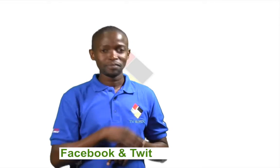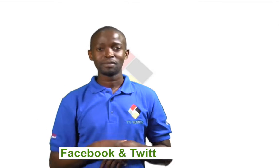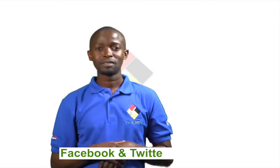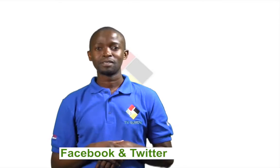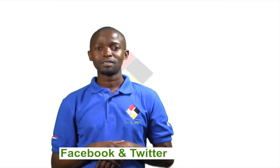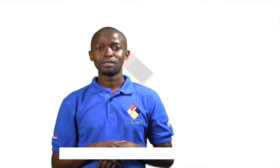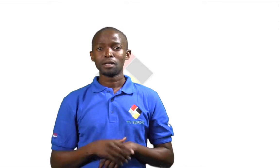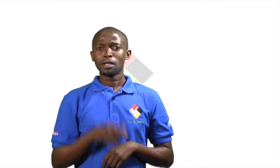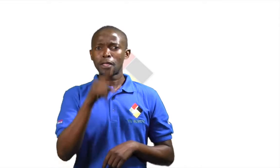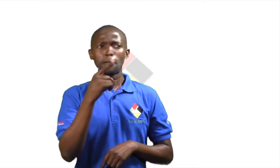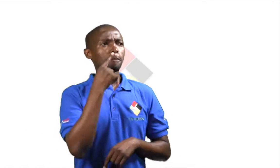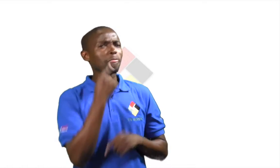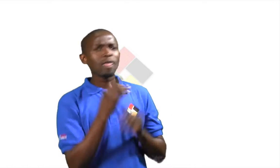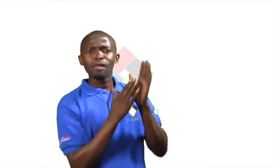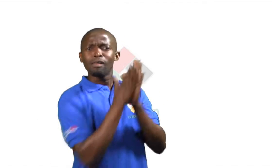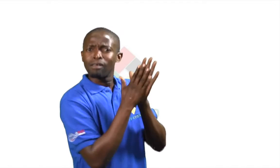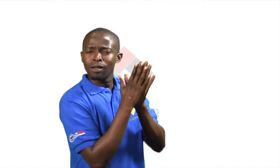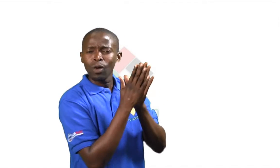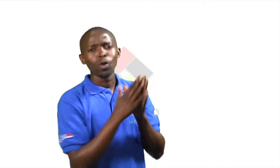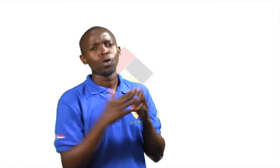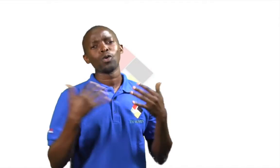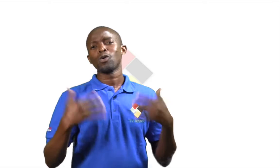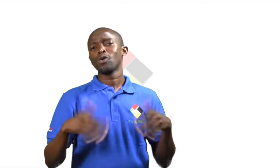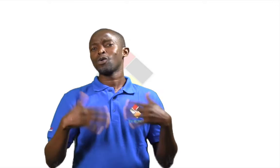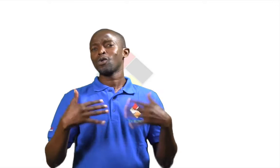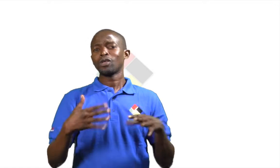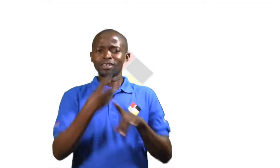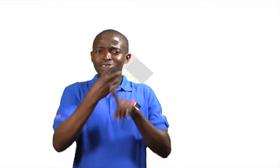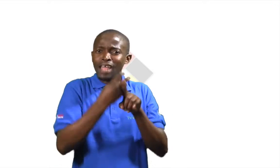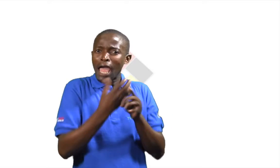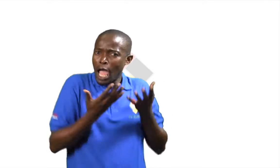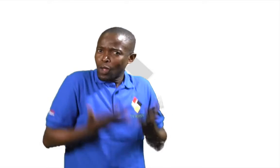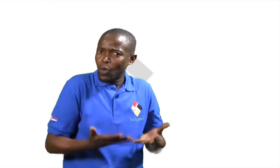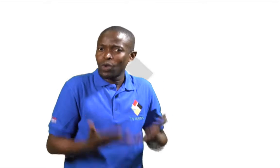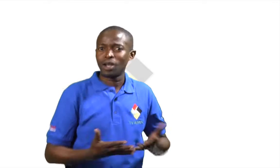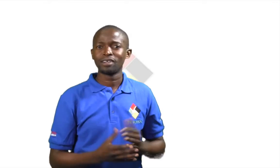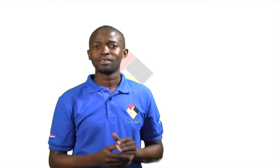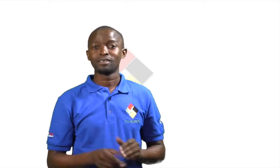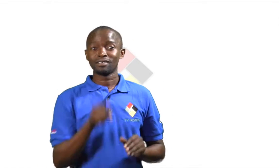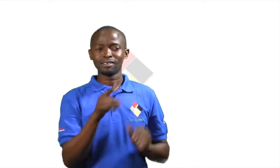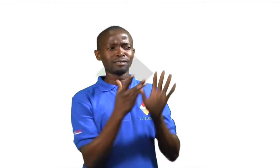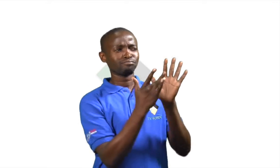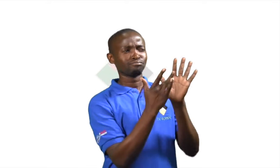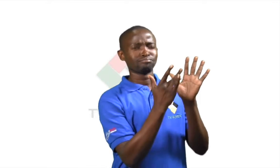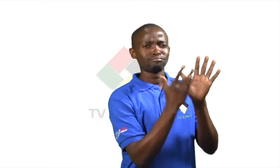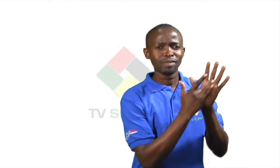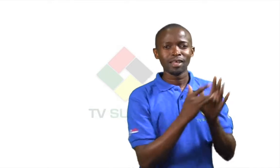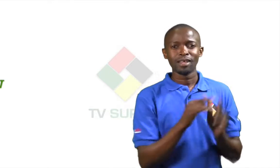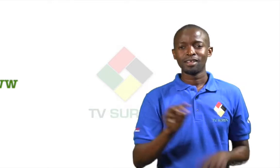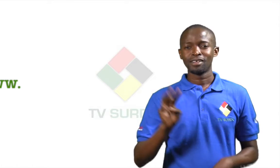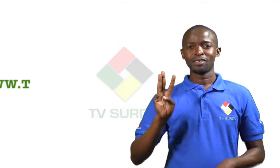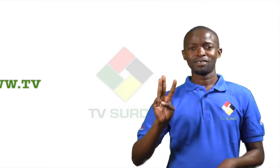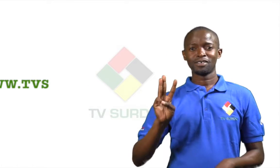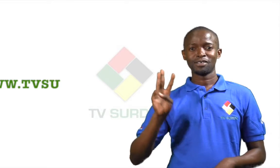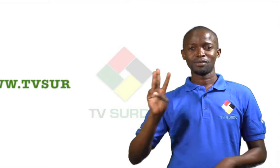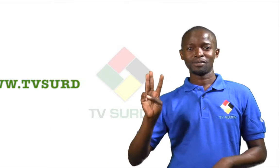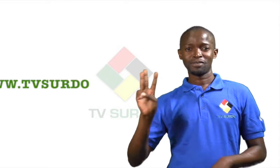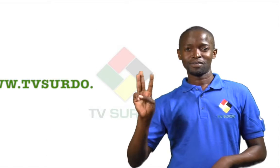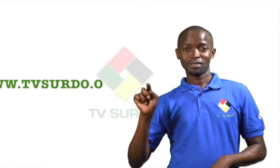no Twitter. Está curioso? Experimente agora! Aceda já! www